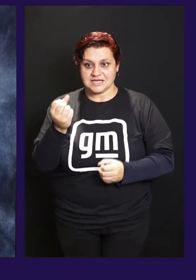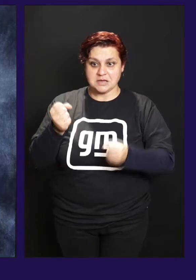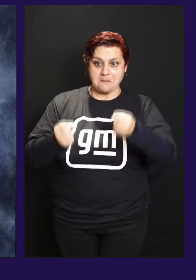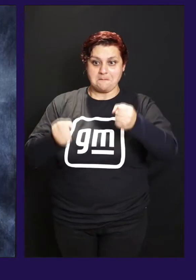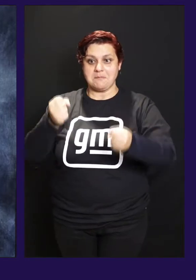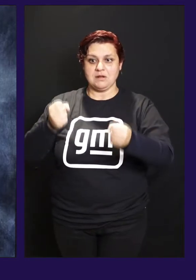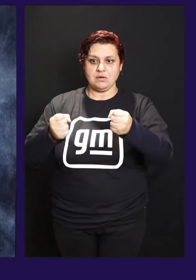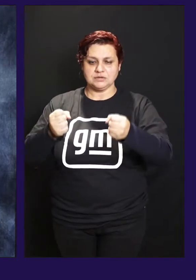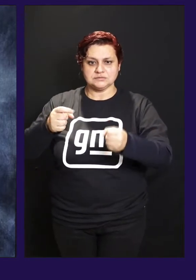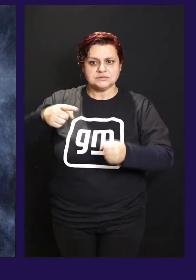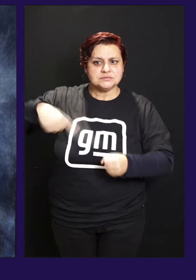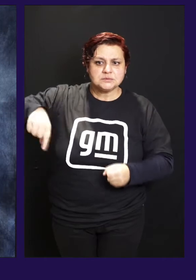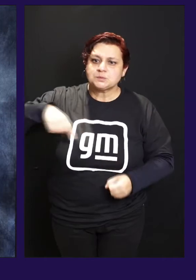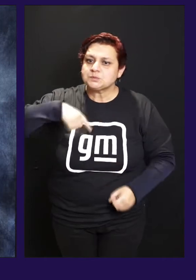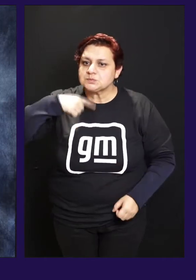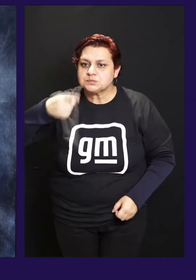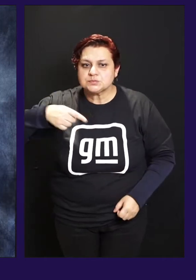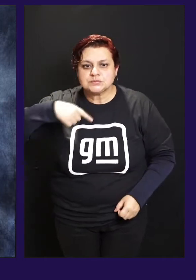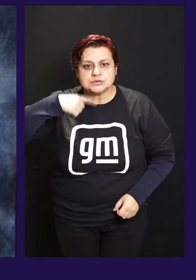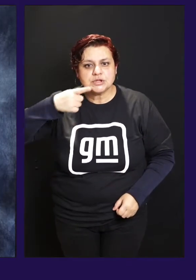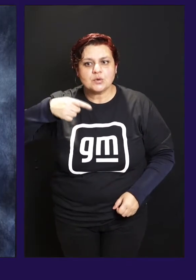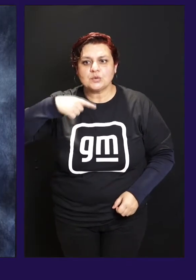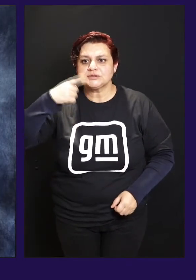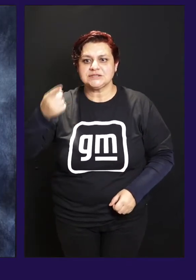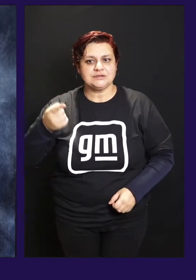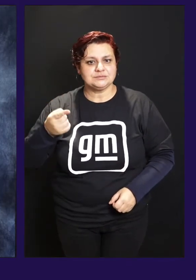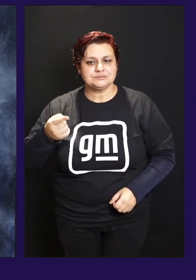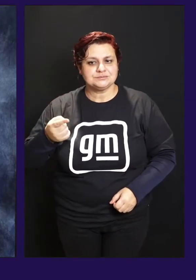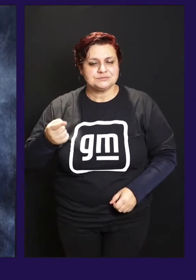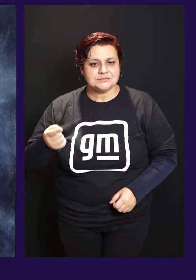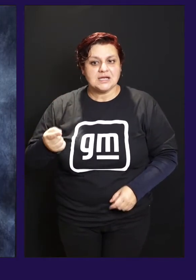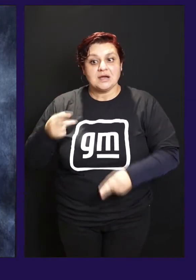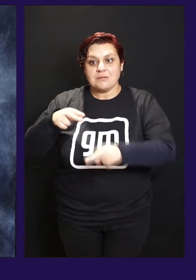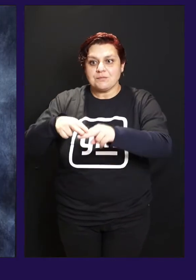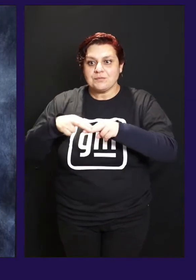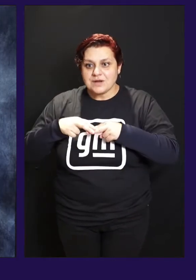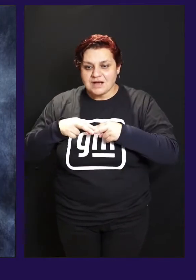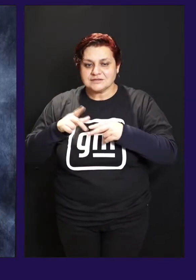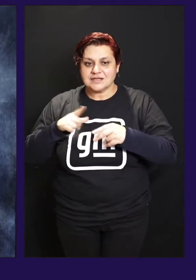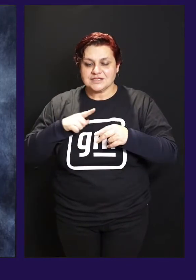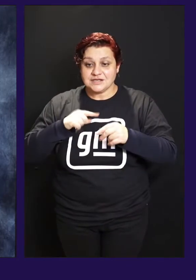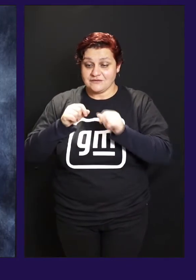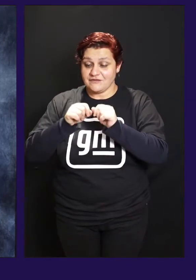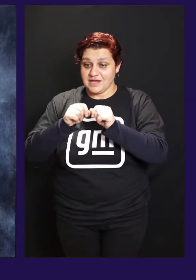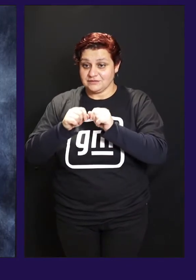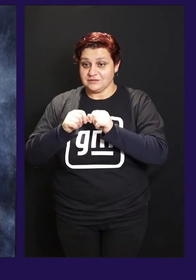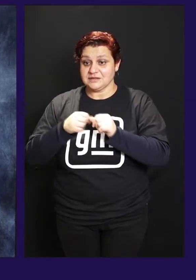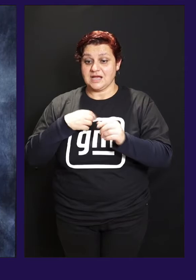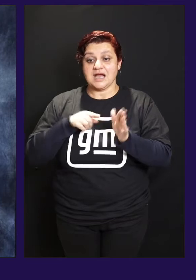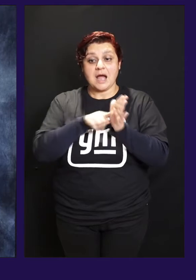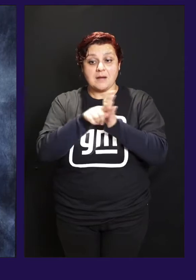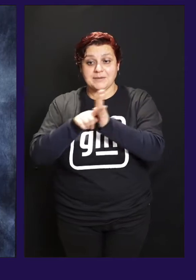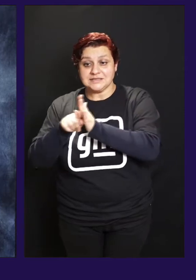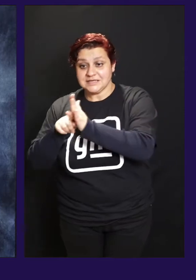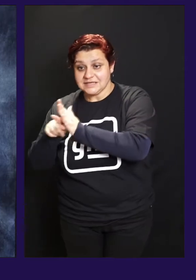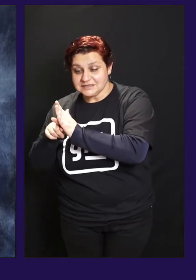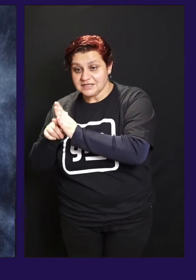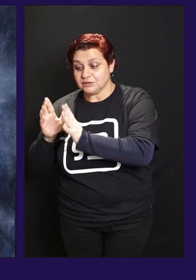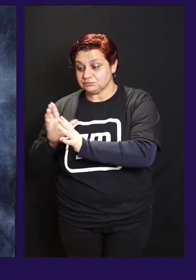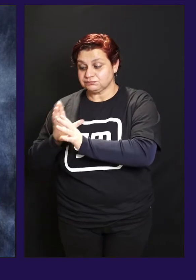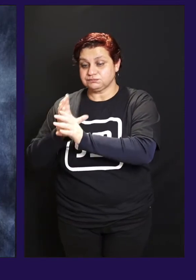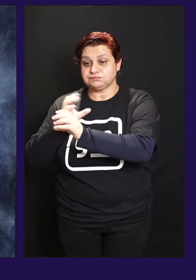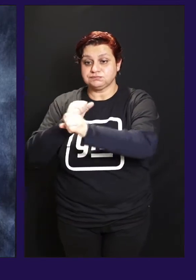explicar por que pilotos estavam sofrendo acidentes, muitas vezes até com mortes, onde eles não conseguiam identificar a causa, se era